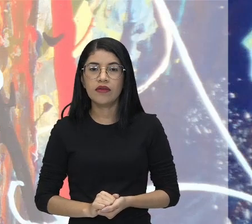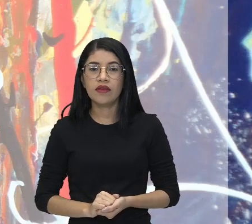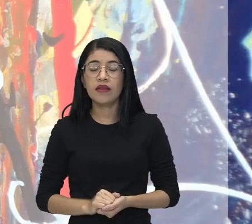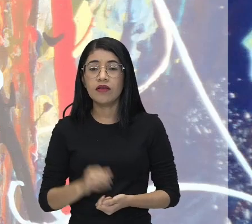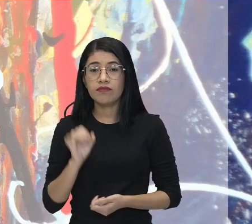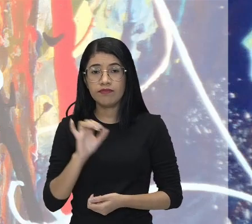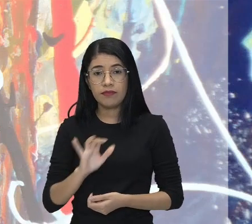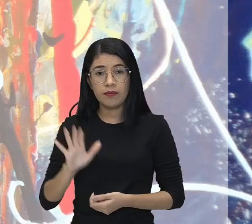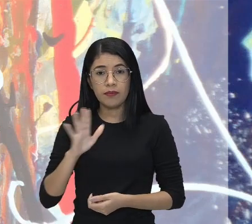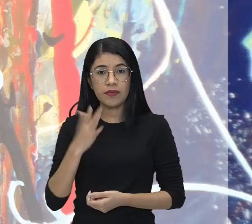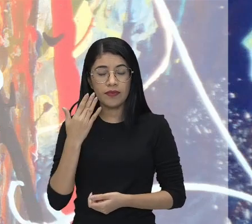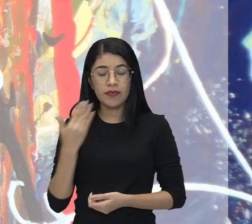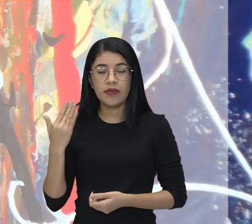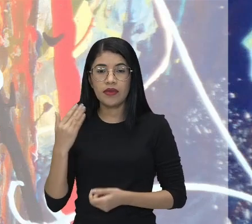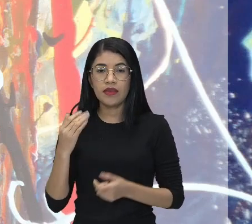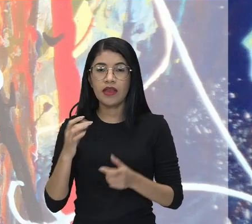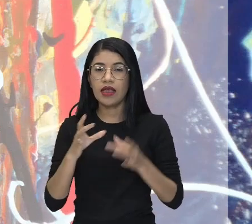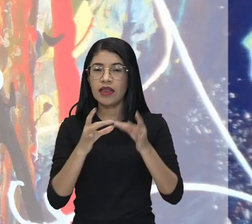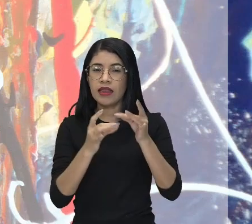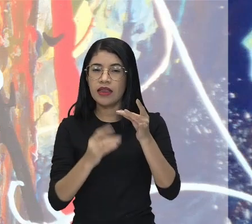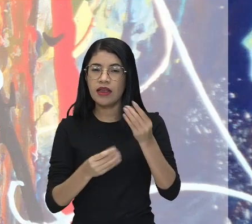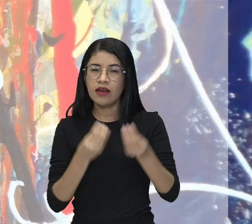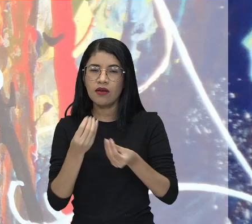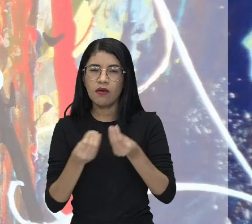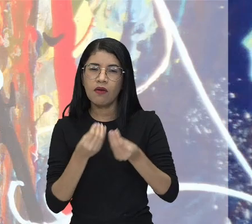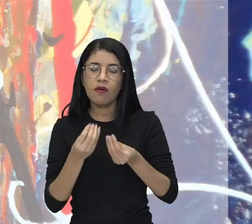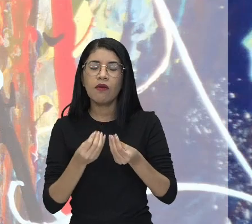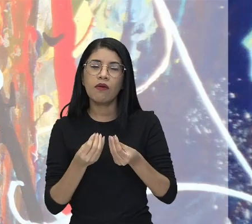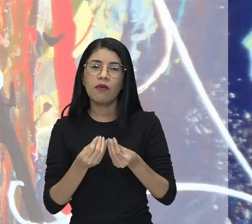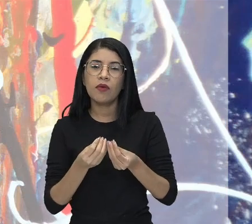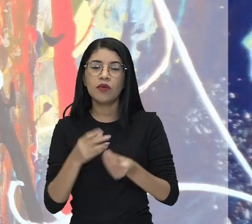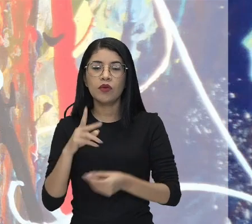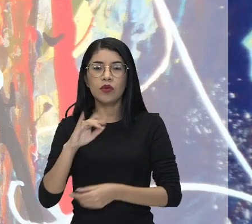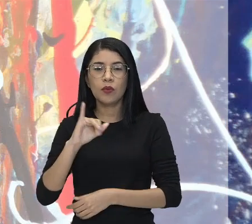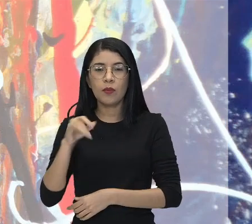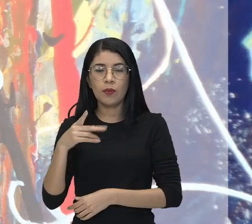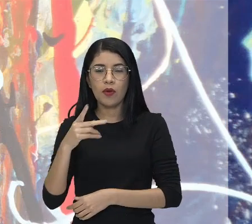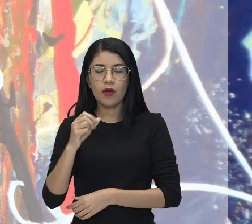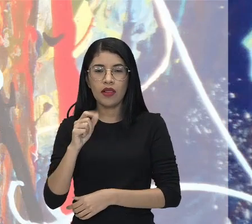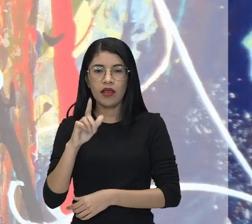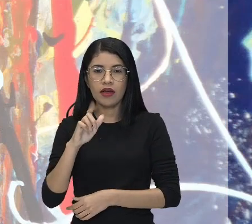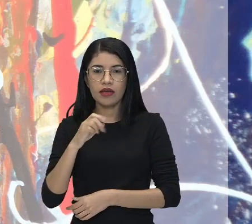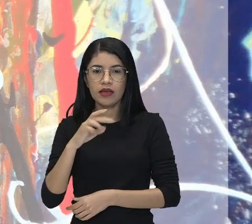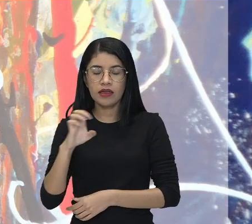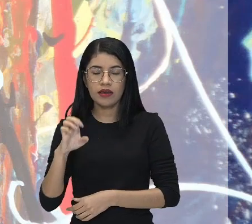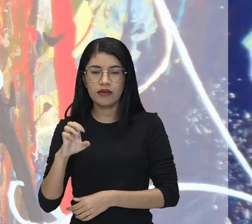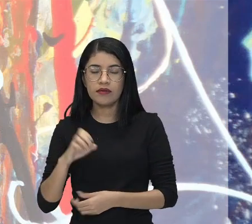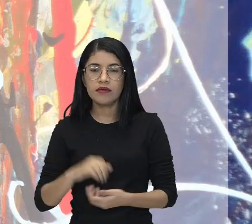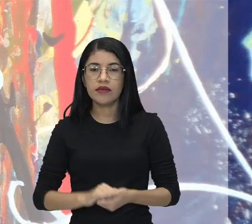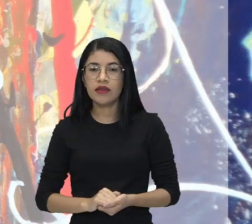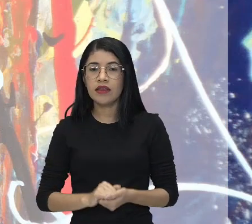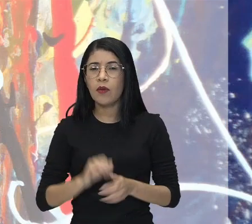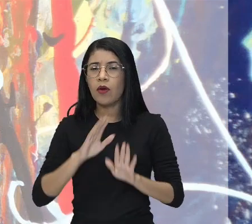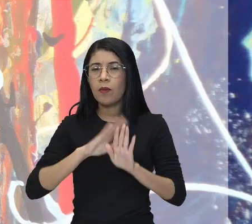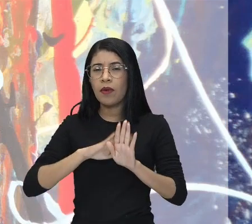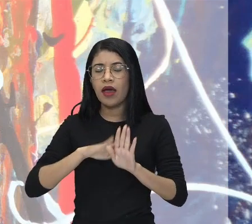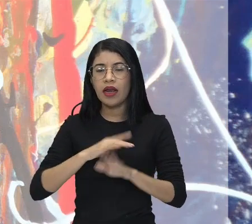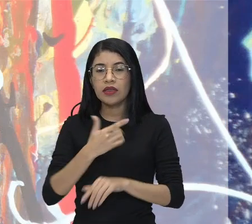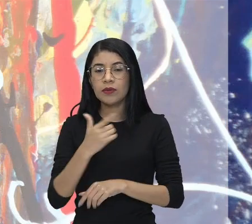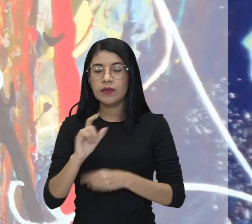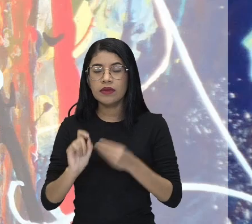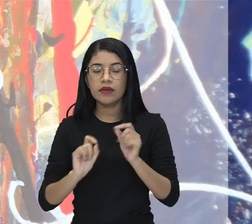tela com detalhes do Pollock, ou seja, é uma arte abstrata, ou seja, não tem